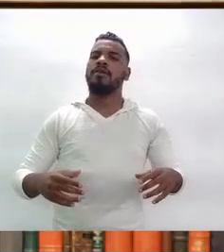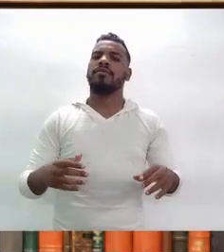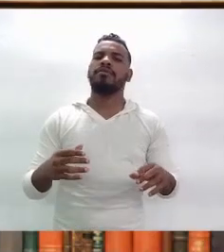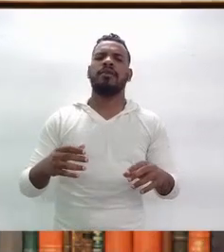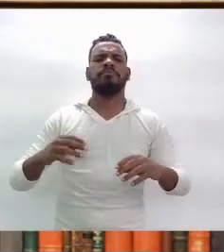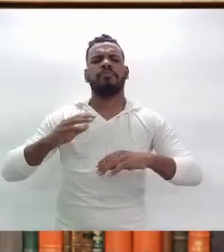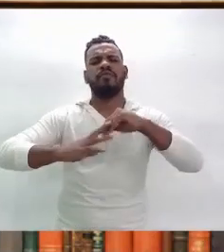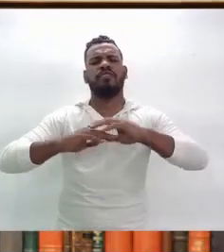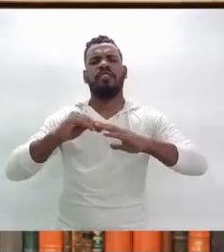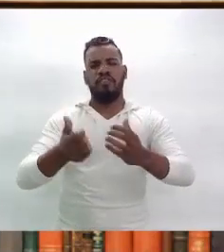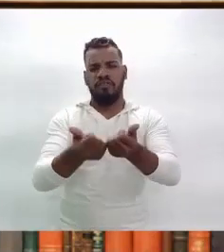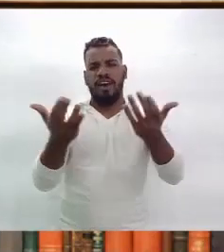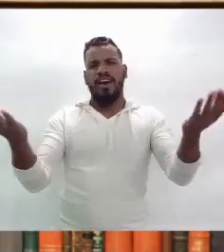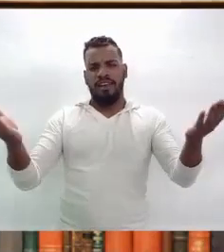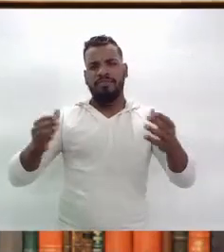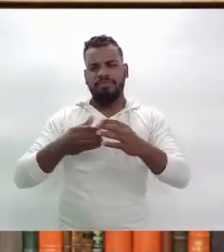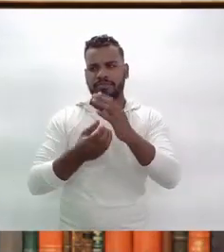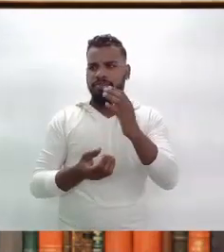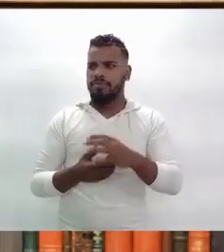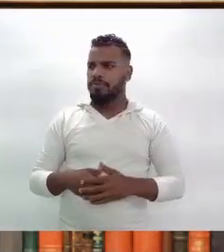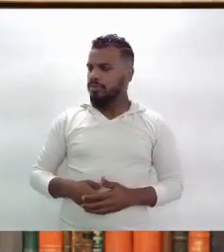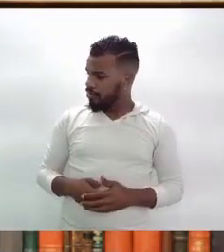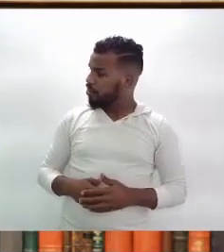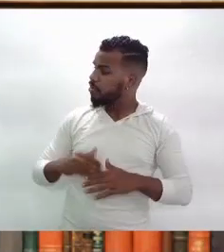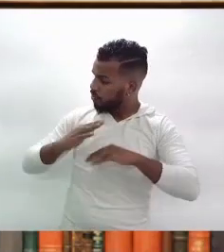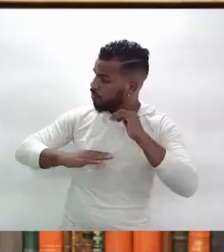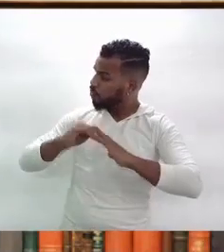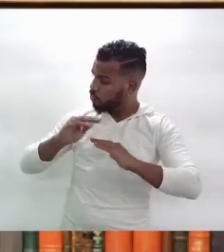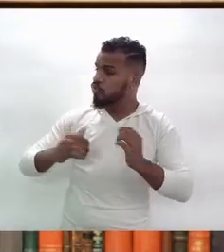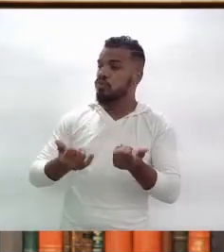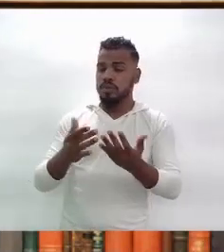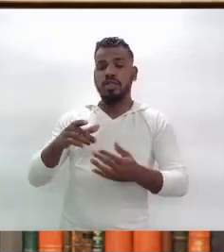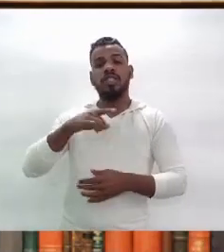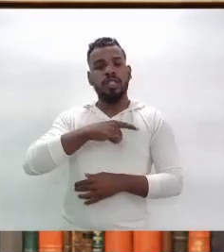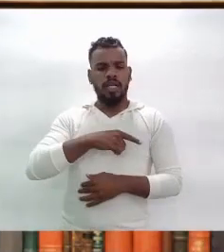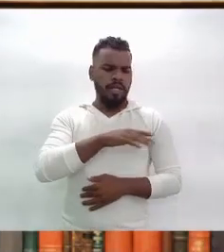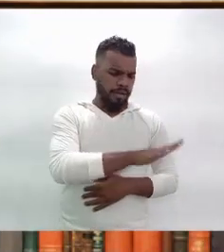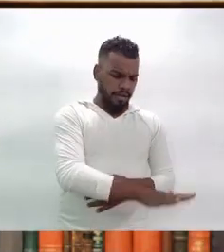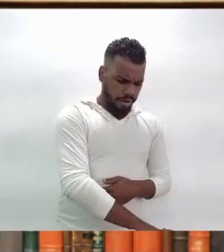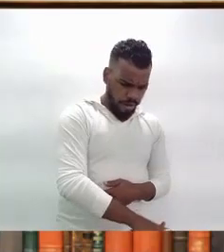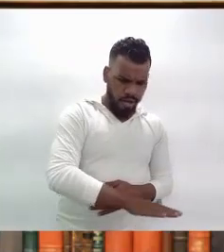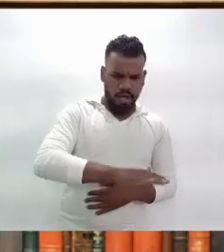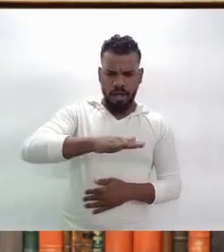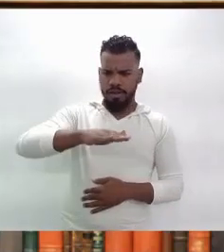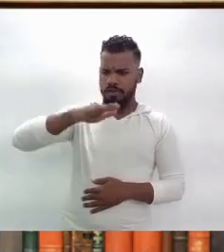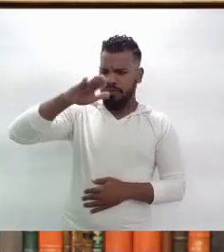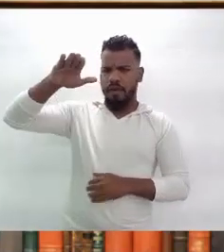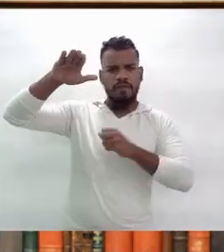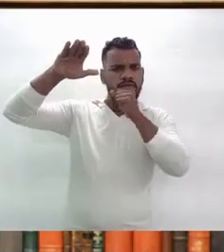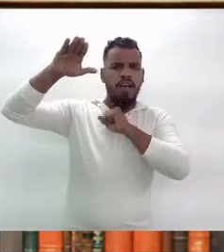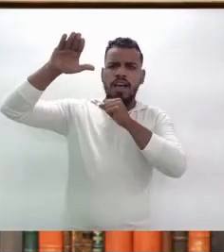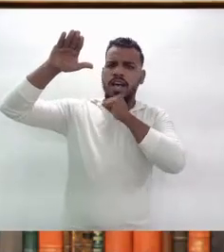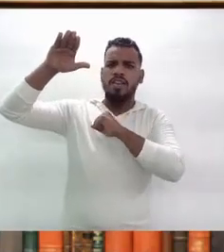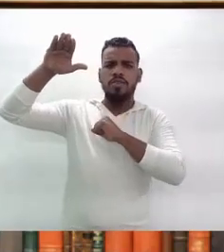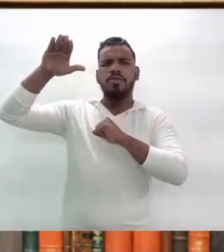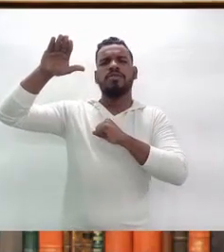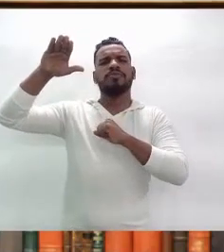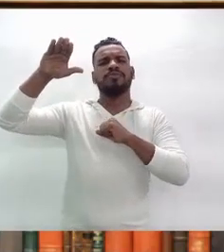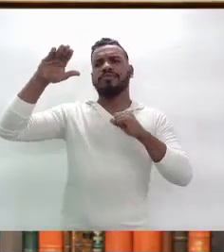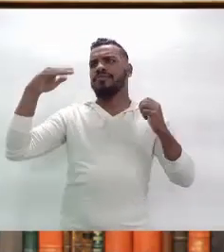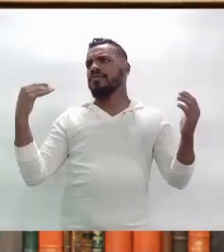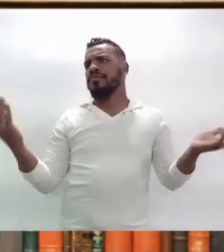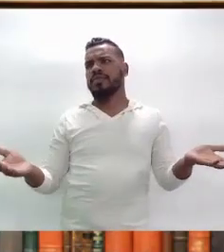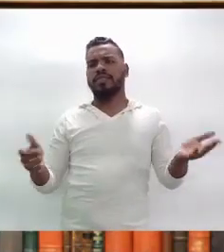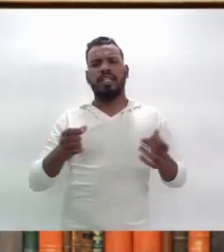várias profissões, não é isso? Tem diversas profissões, você tem de criança, adultos, velhos, você tem a